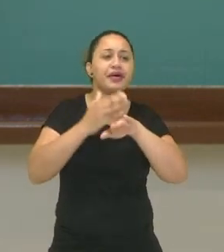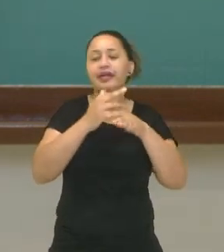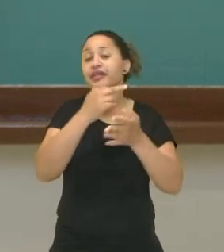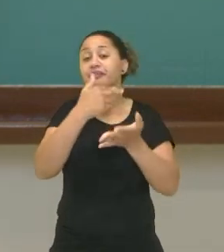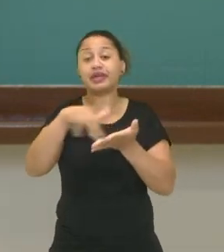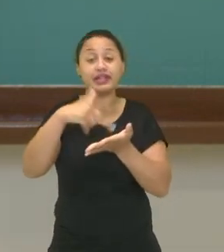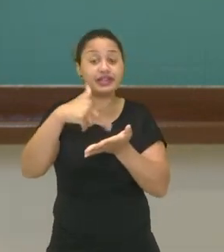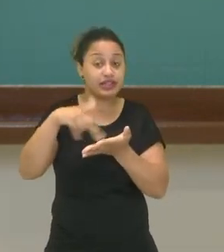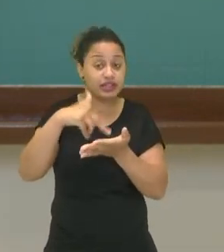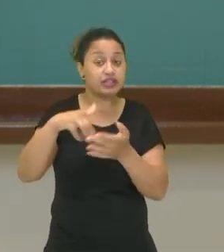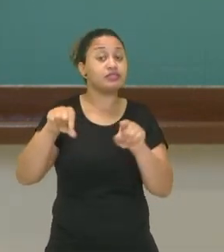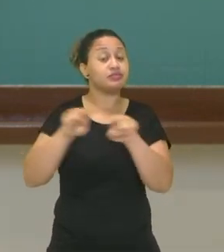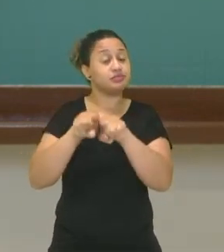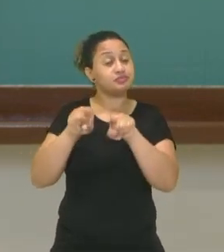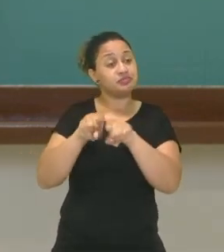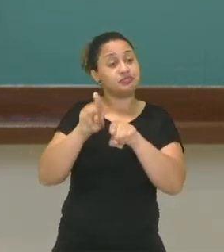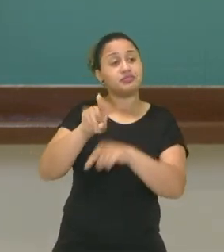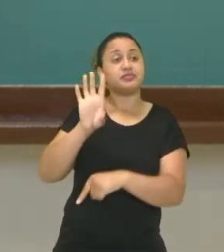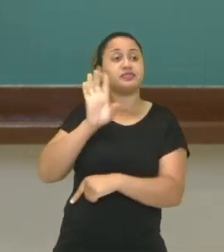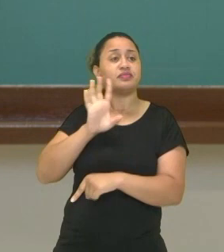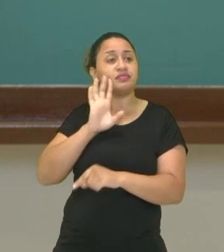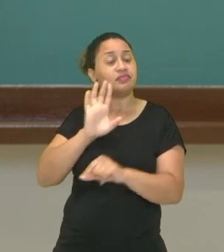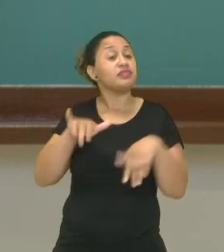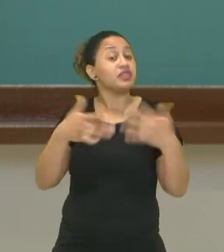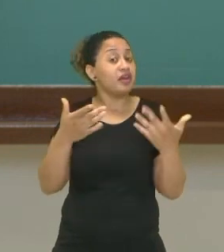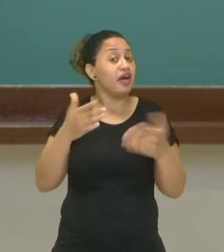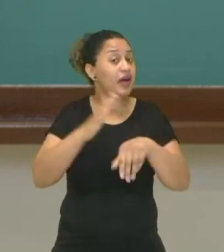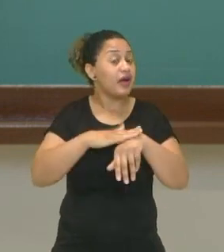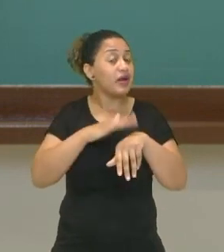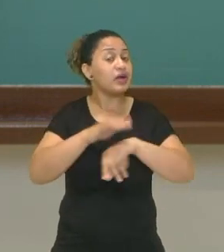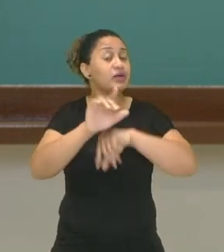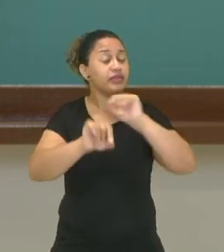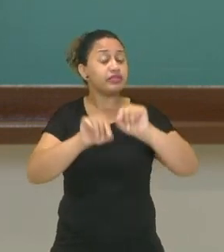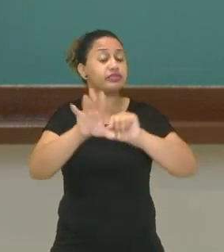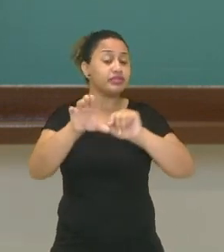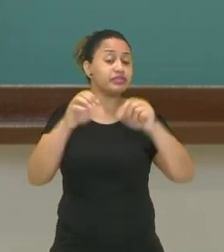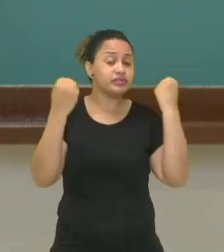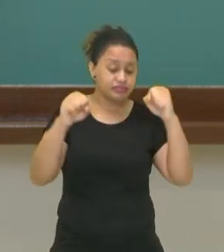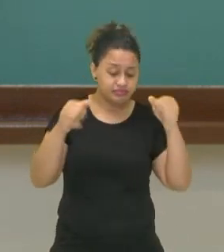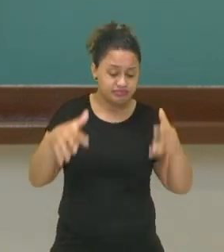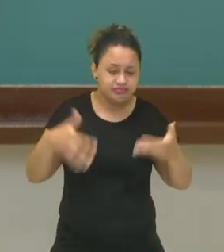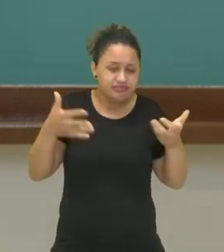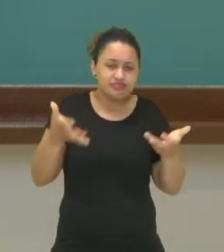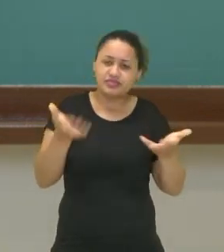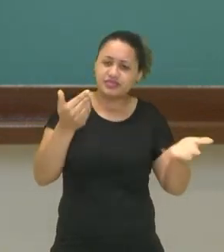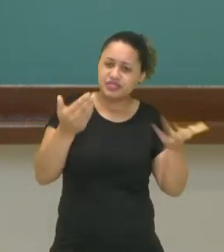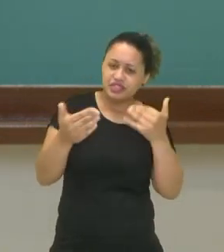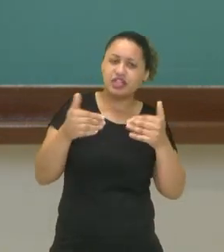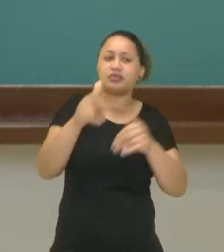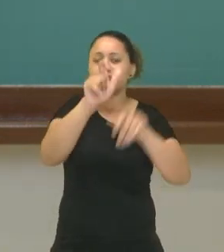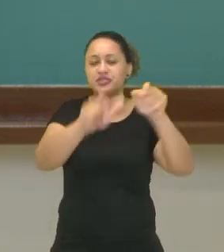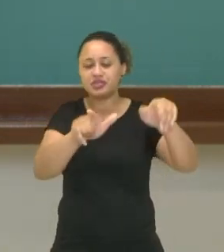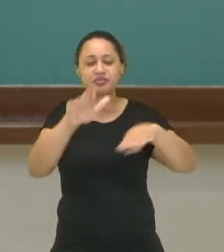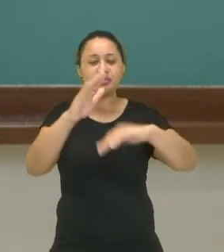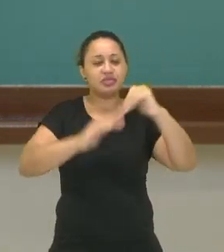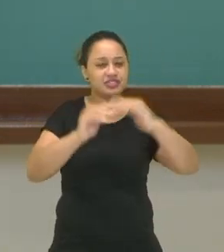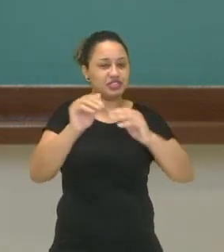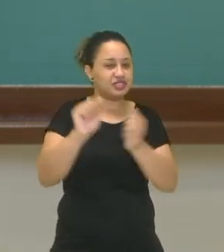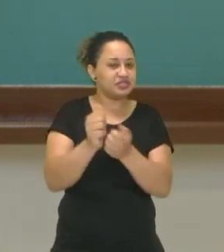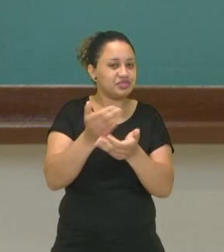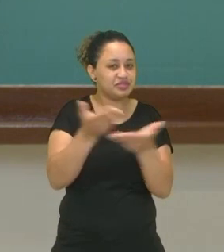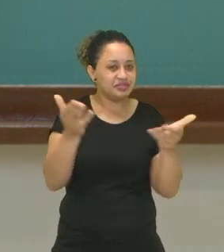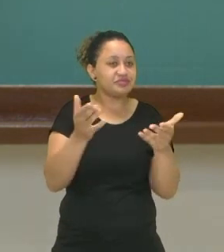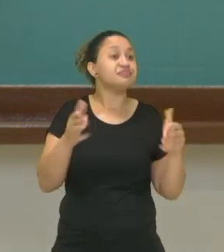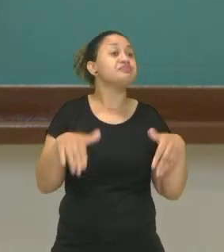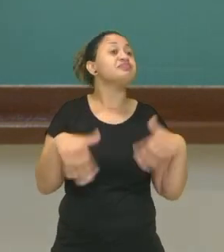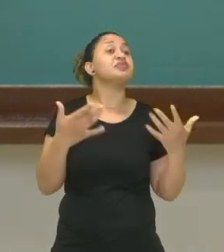dança divertida ali. Então, é hora de você se exercitar. Anime-se, chame alguém para praticar com você. Então,